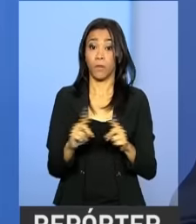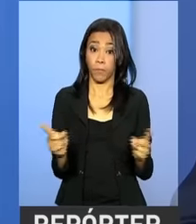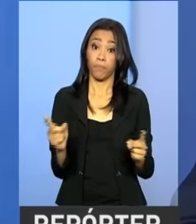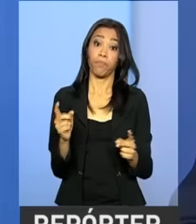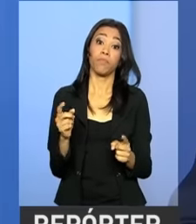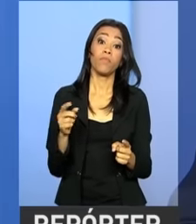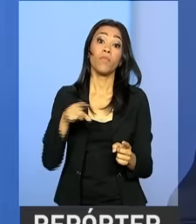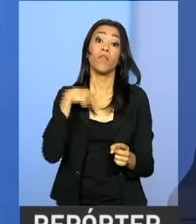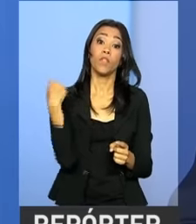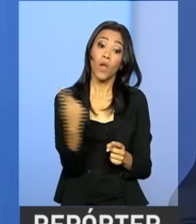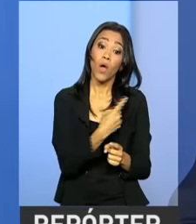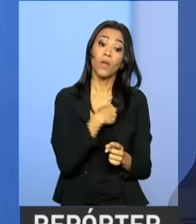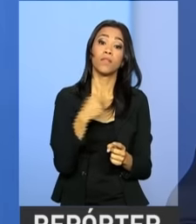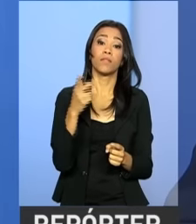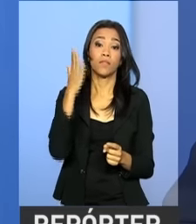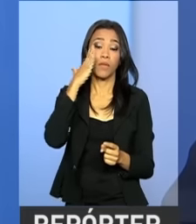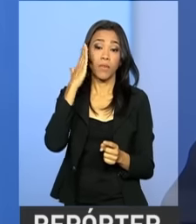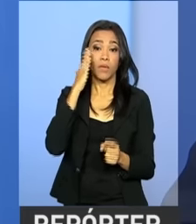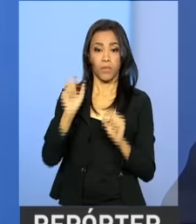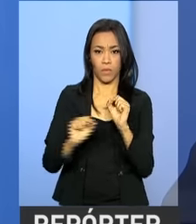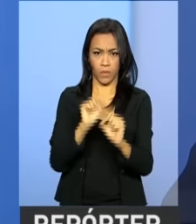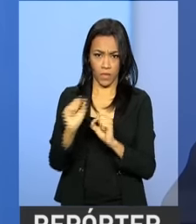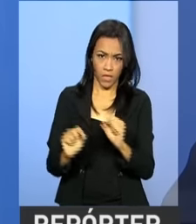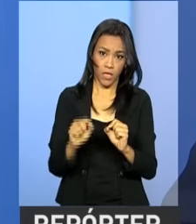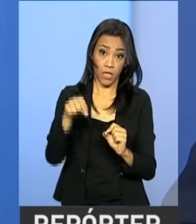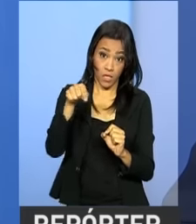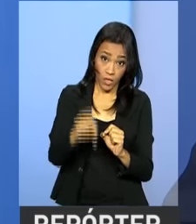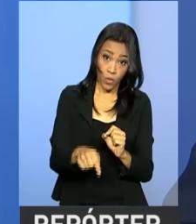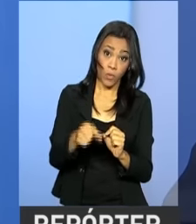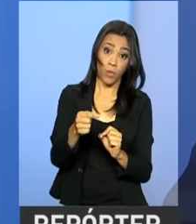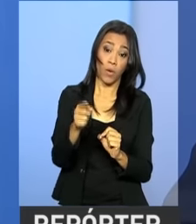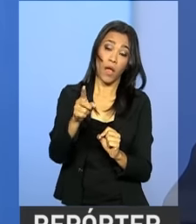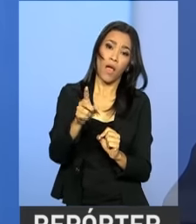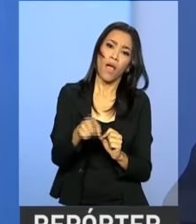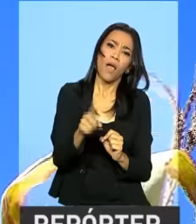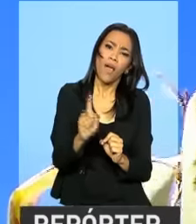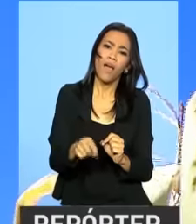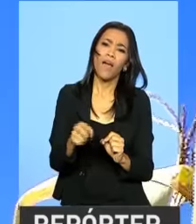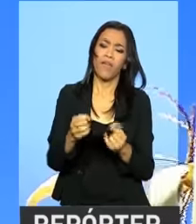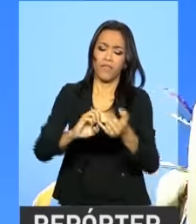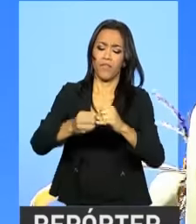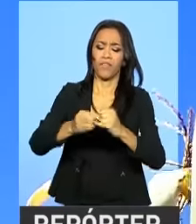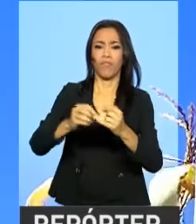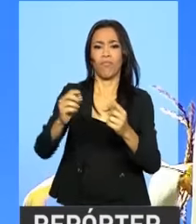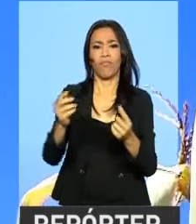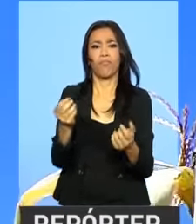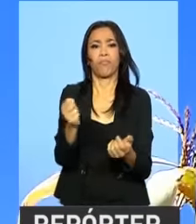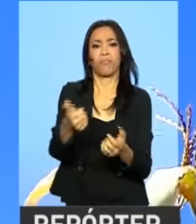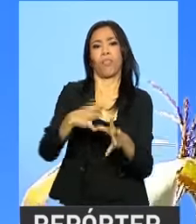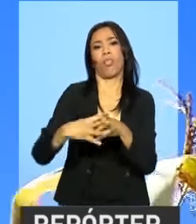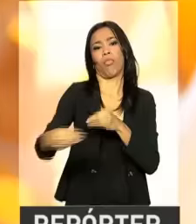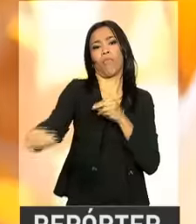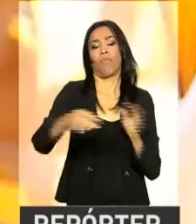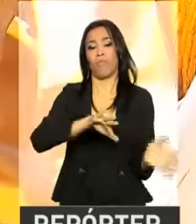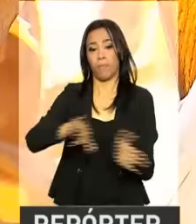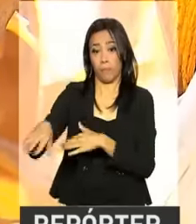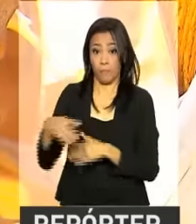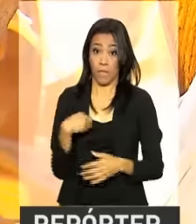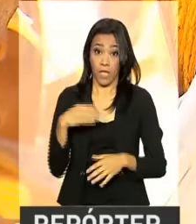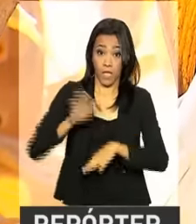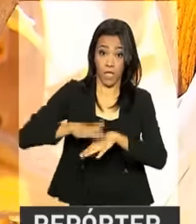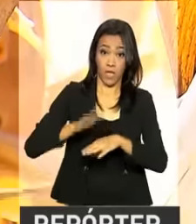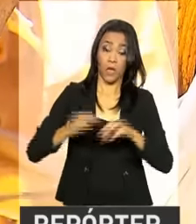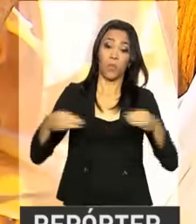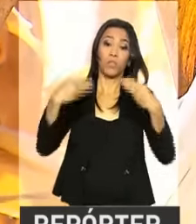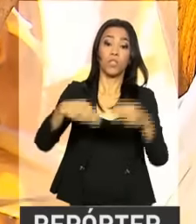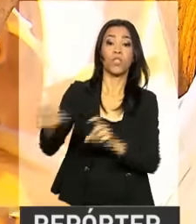nós não temos estoque porque feijão é um produto altamente perecível. E segundo o ministro da Agricultura, o governo também